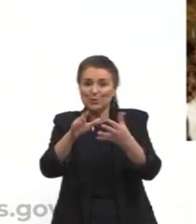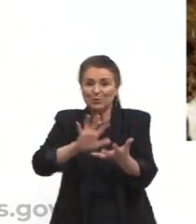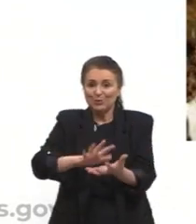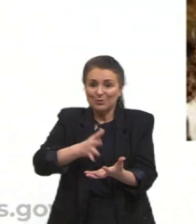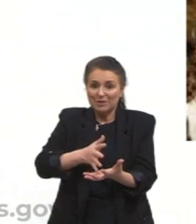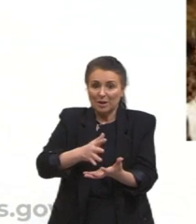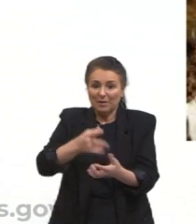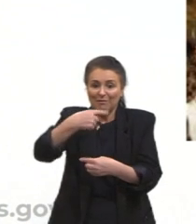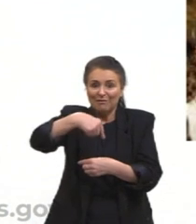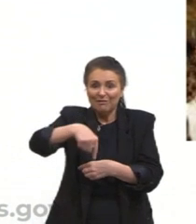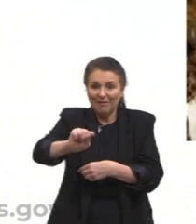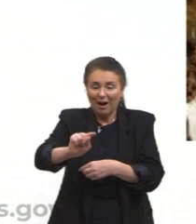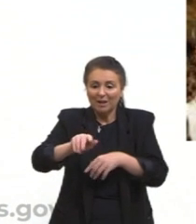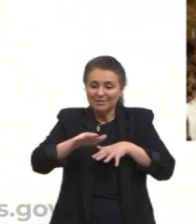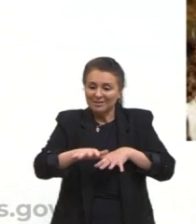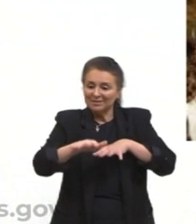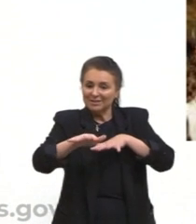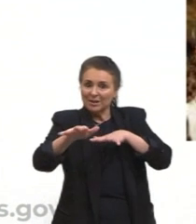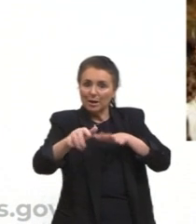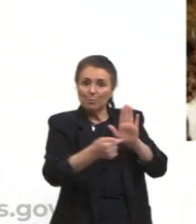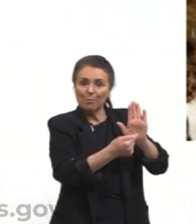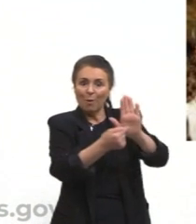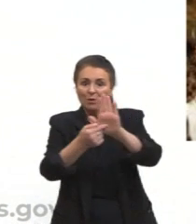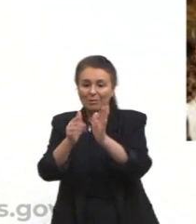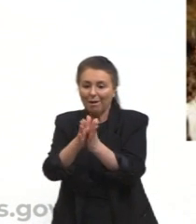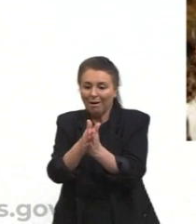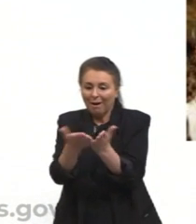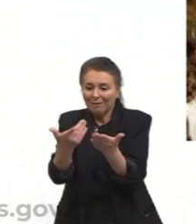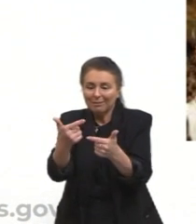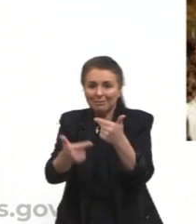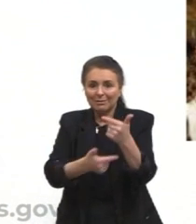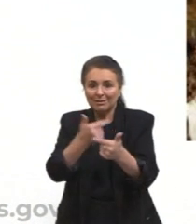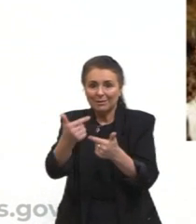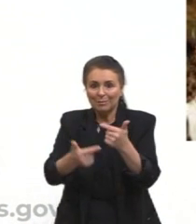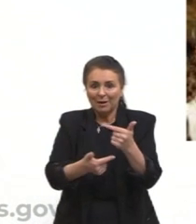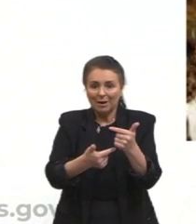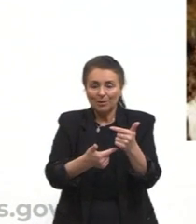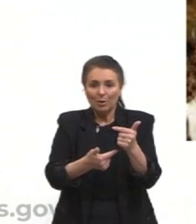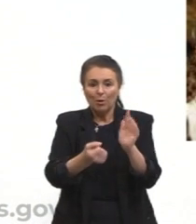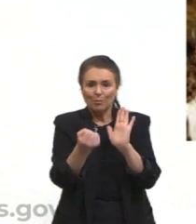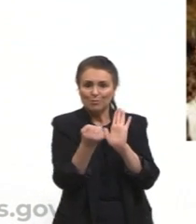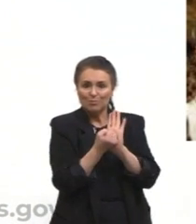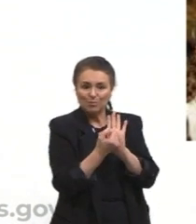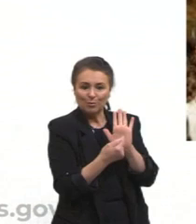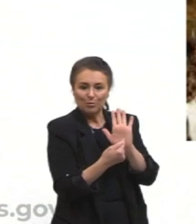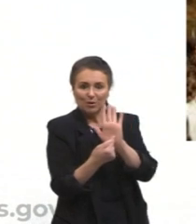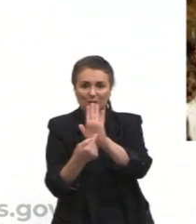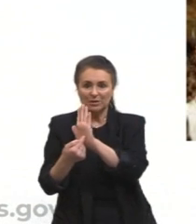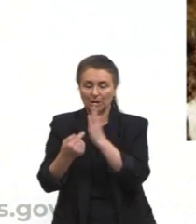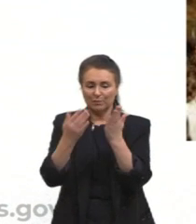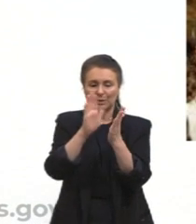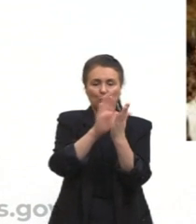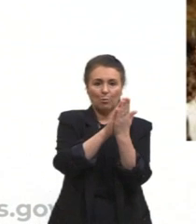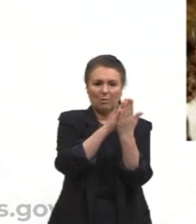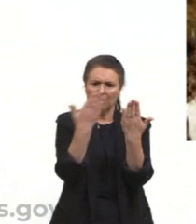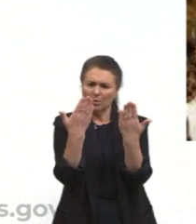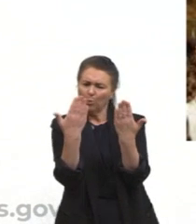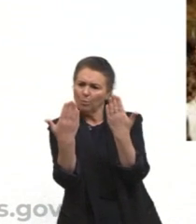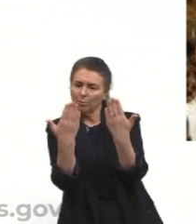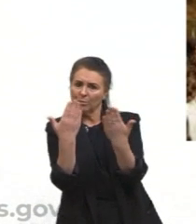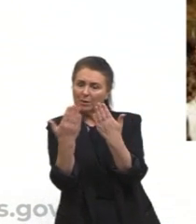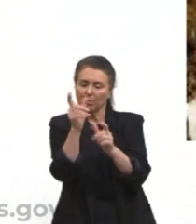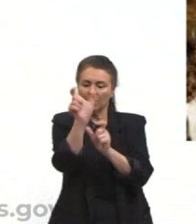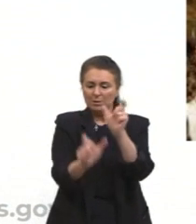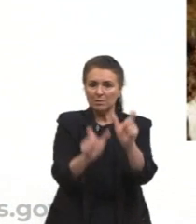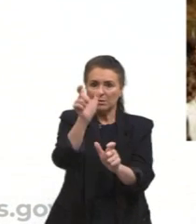então levando a carteira de trabalho né fazendo ali uma uma analogia né uma comparação as